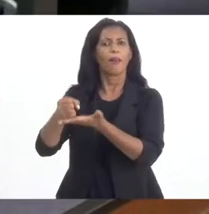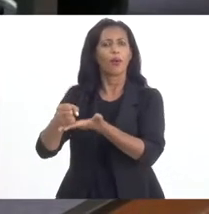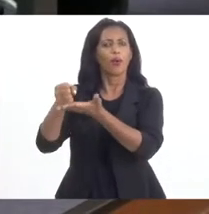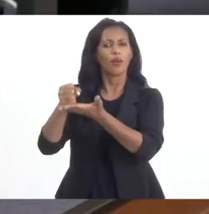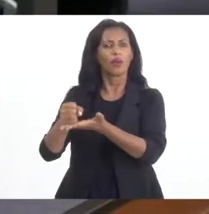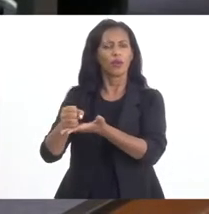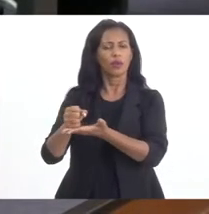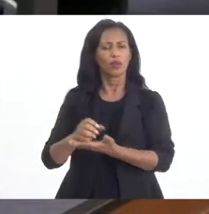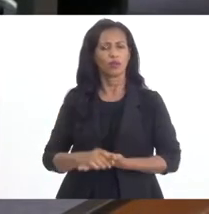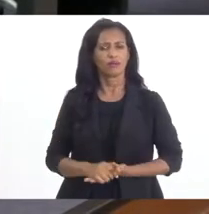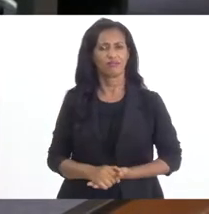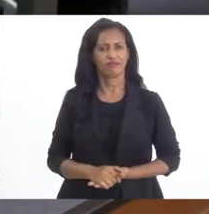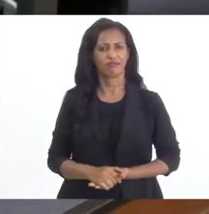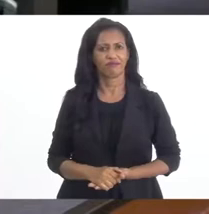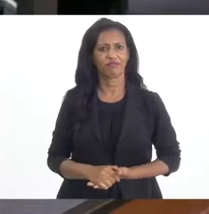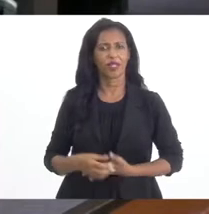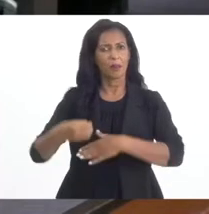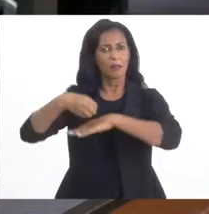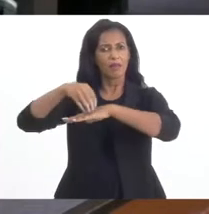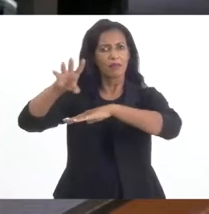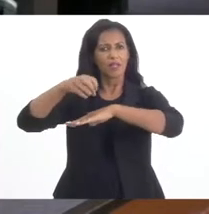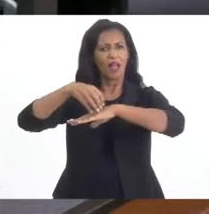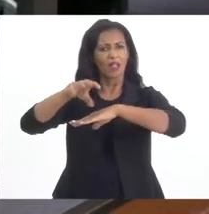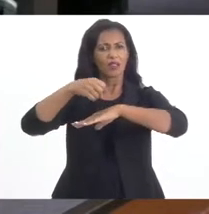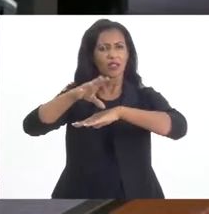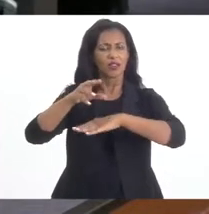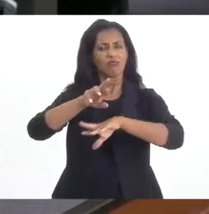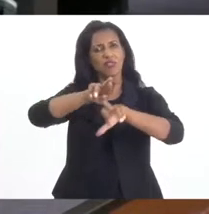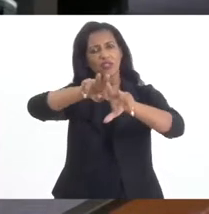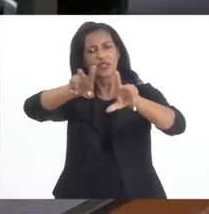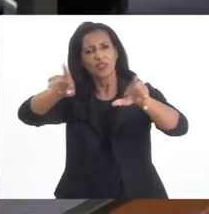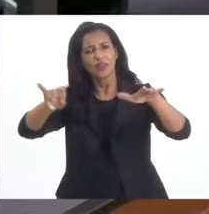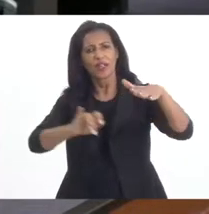slide aí? De diferentes instituições.